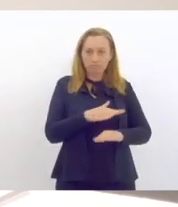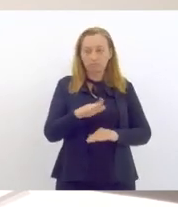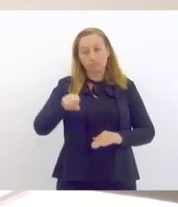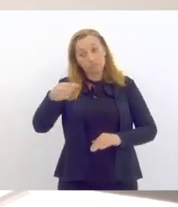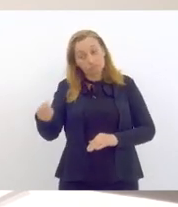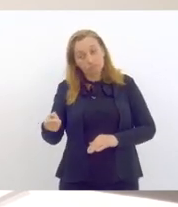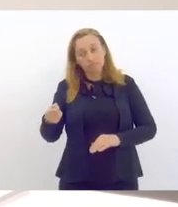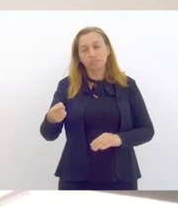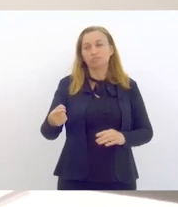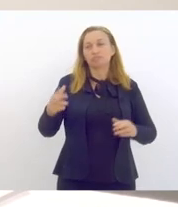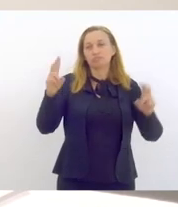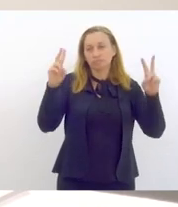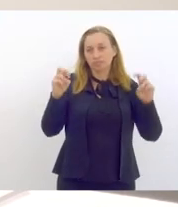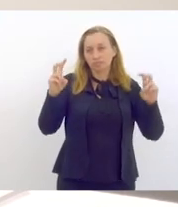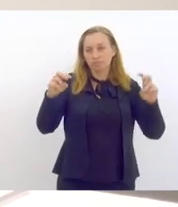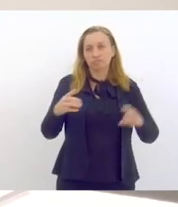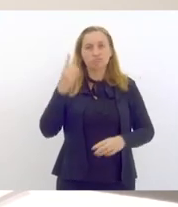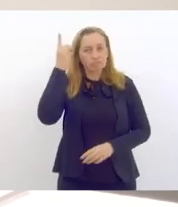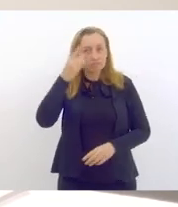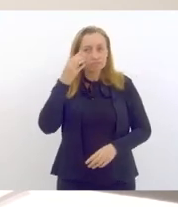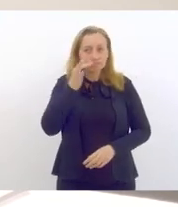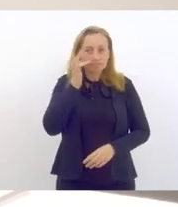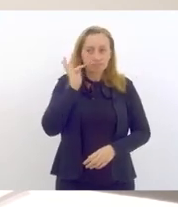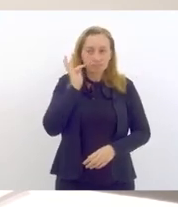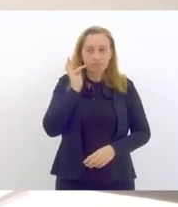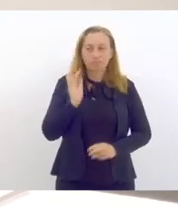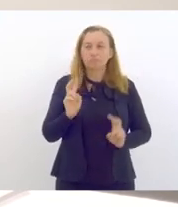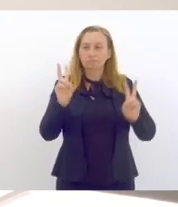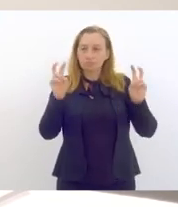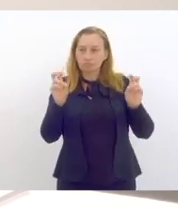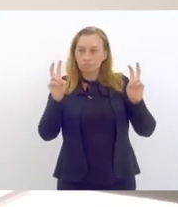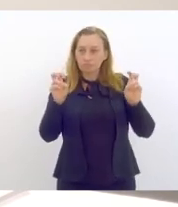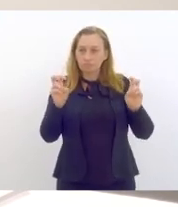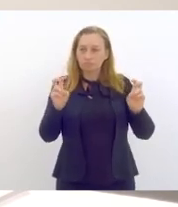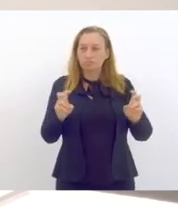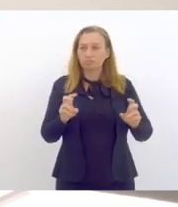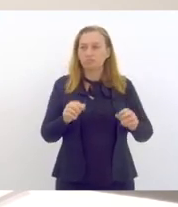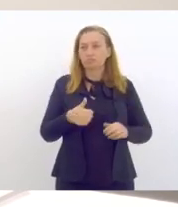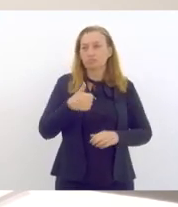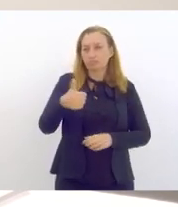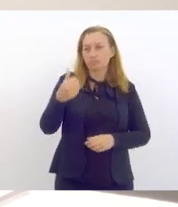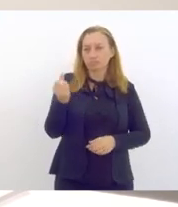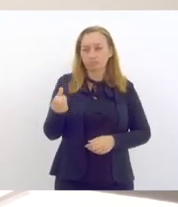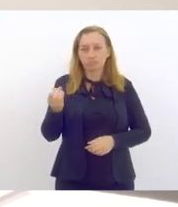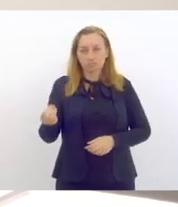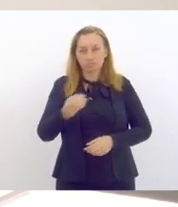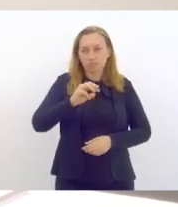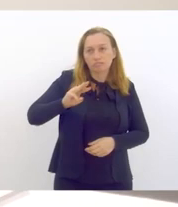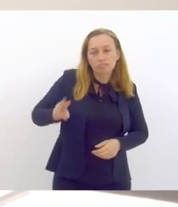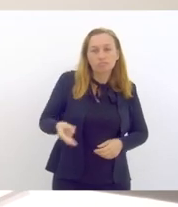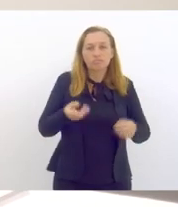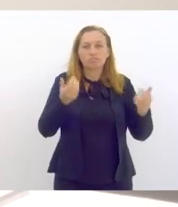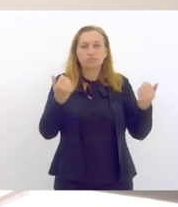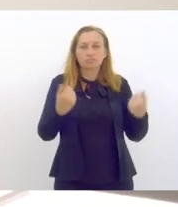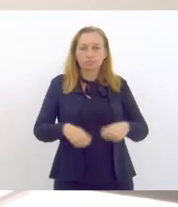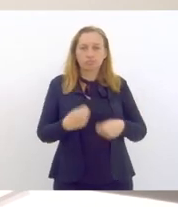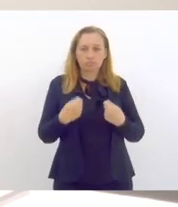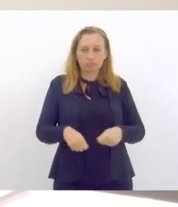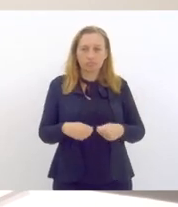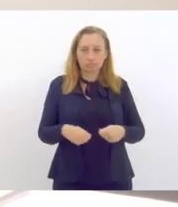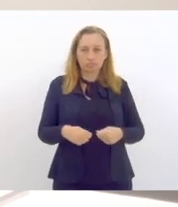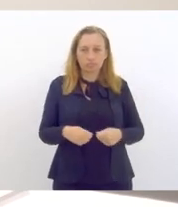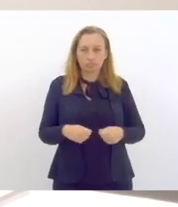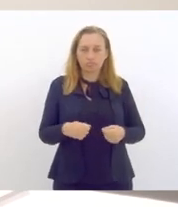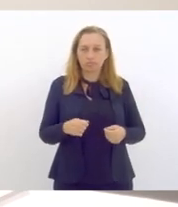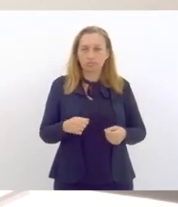questões é como o deputado serafini falou das questões a questão dos 160 milhões que a gente precisa deixar